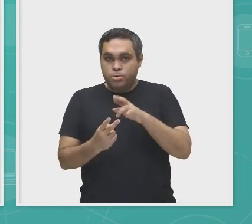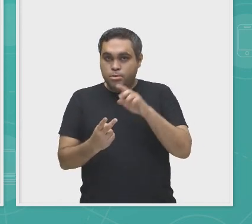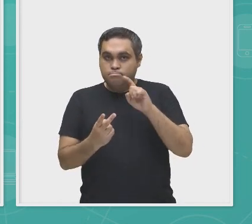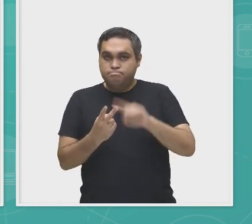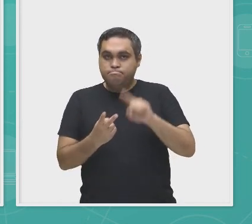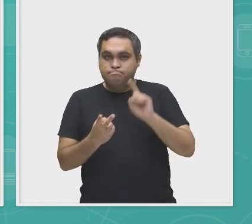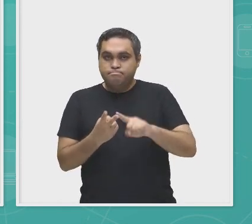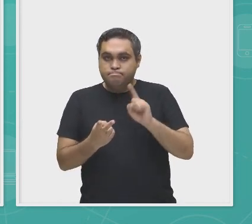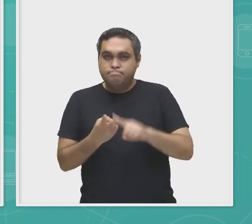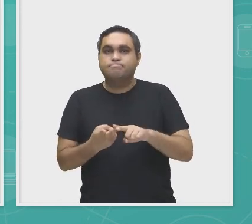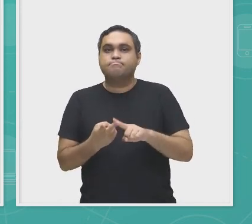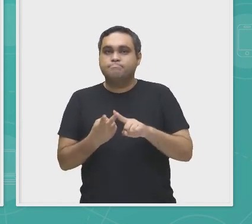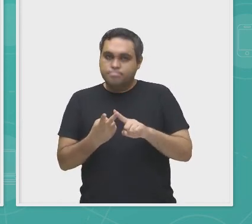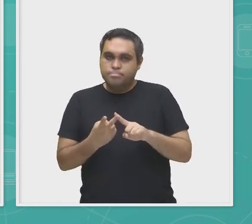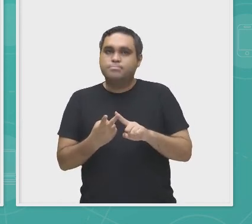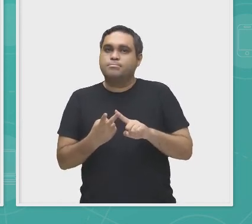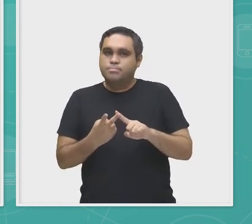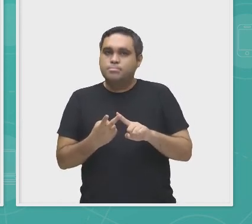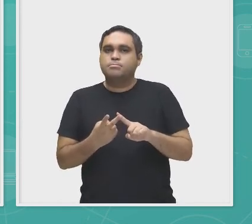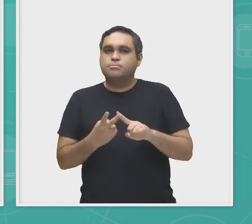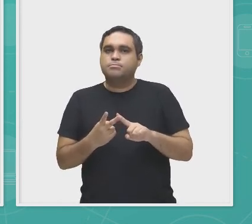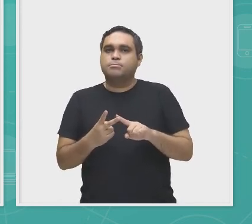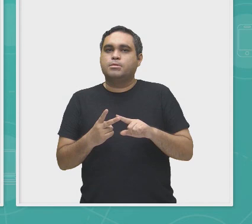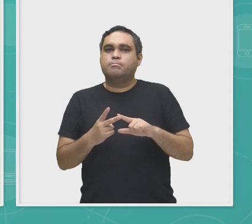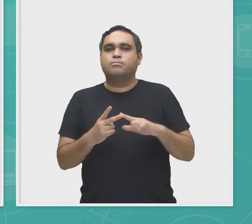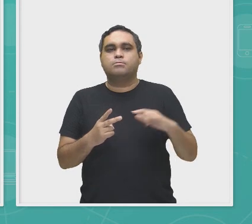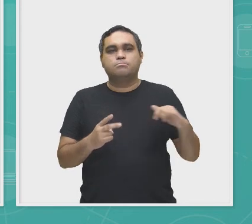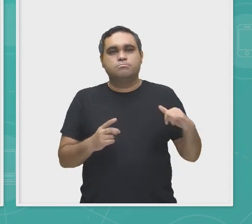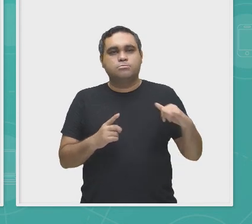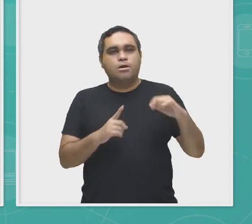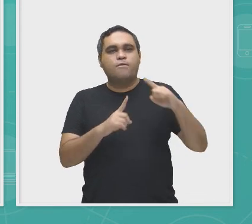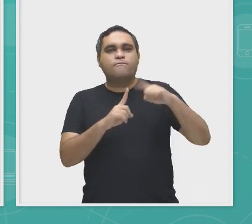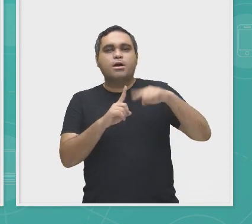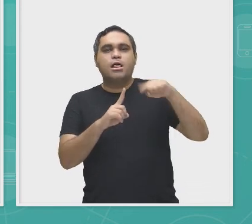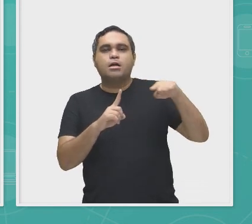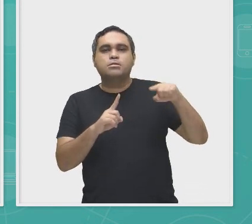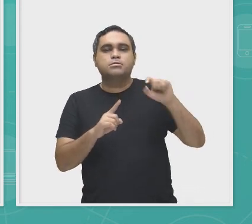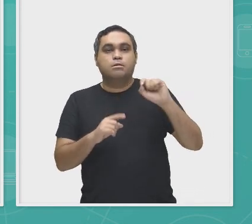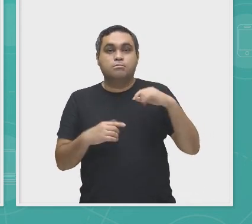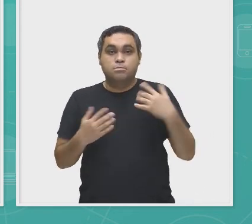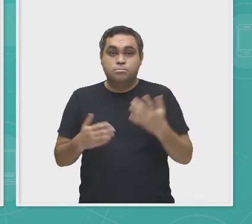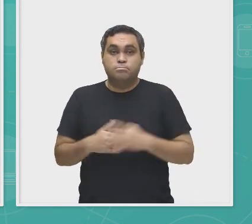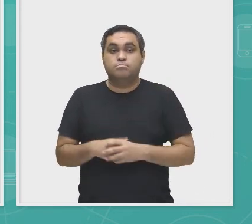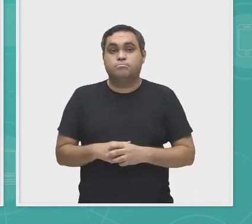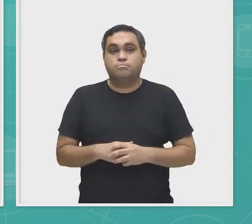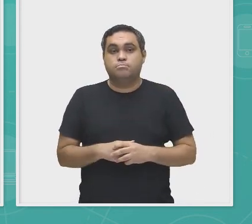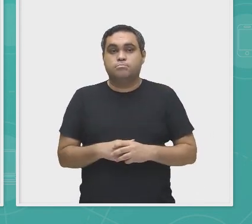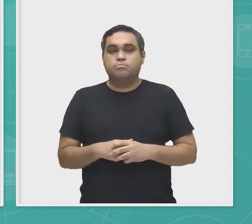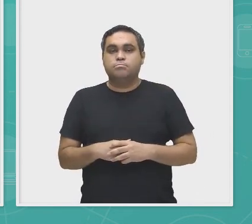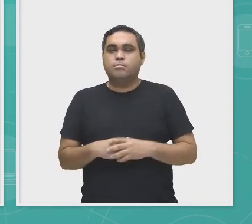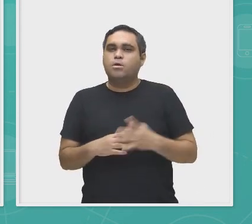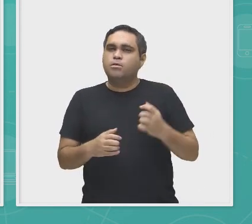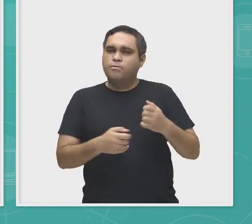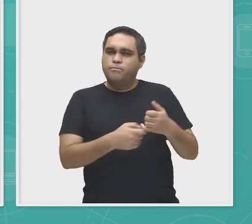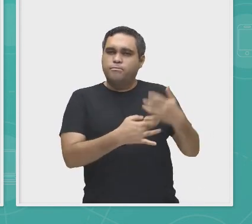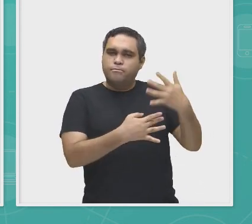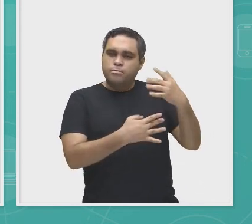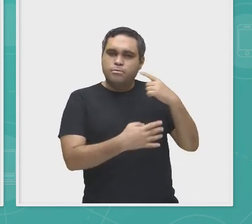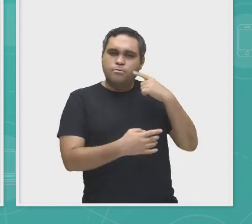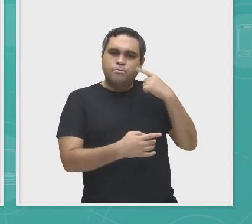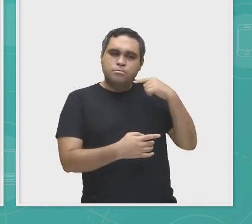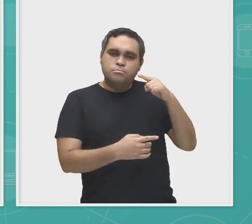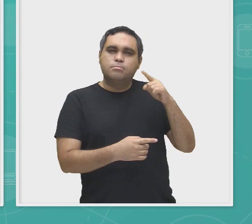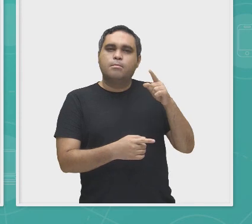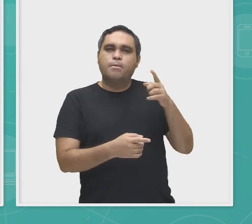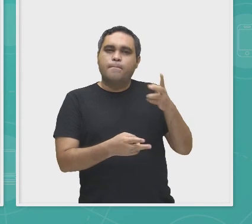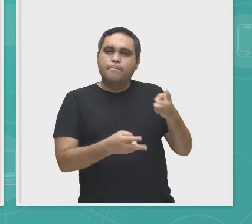questão. A resposta da variação de temperatura foi de 62 graus. Eu estava acompanhando pelo chat e observei muitas